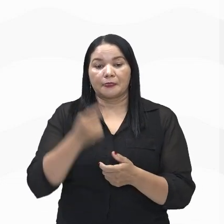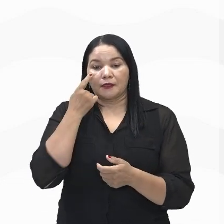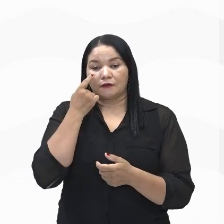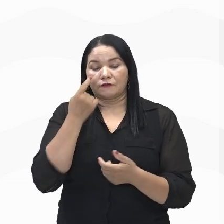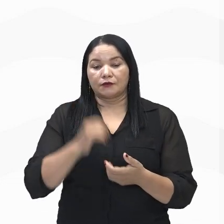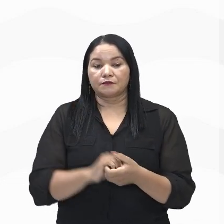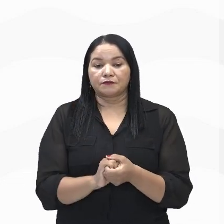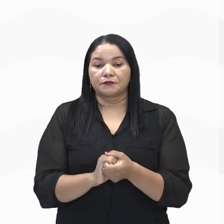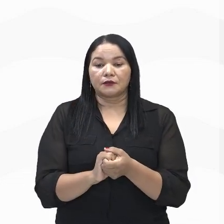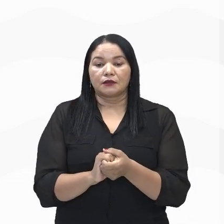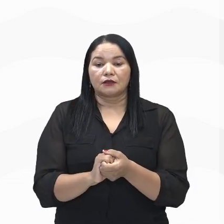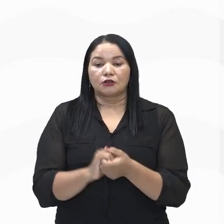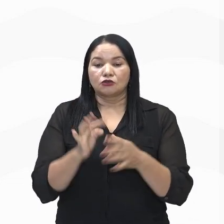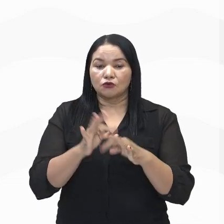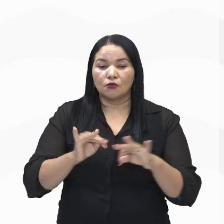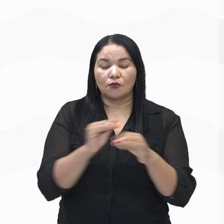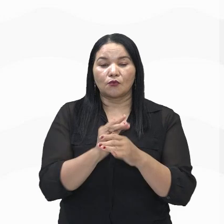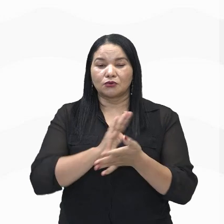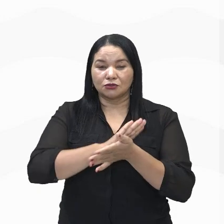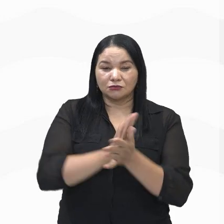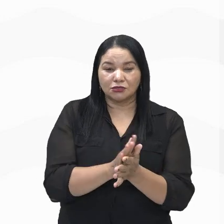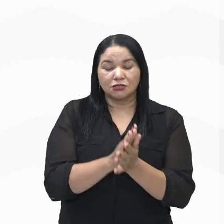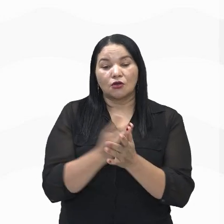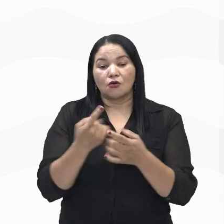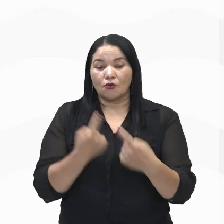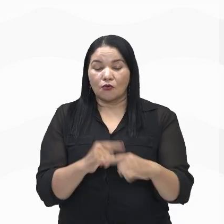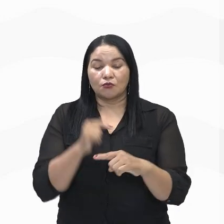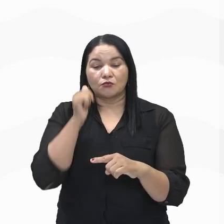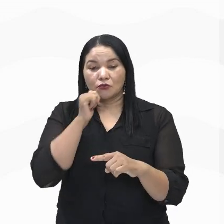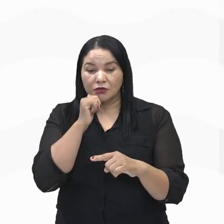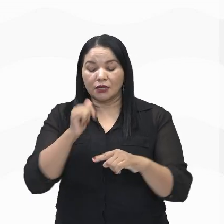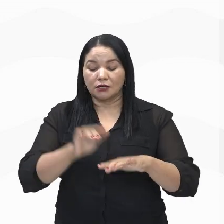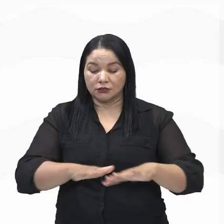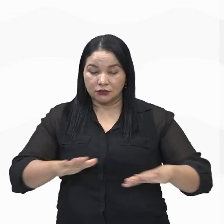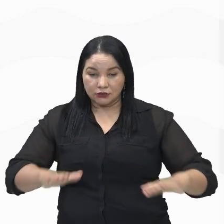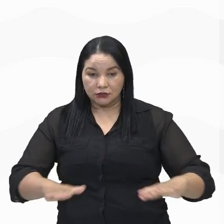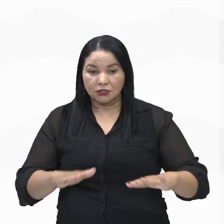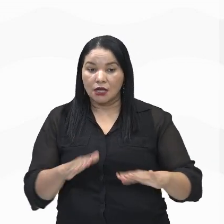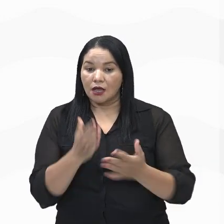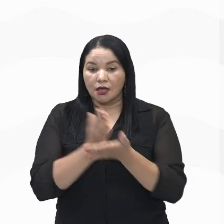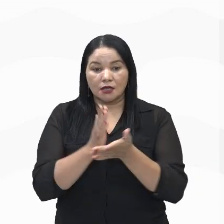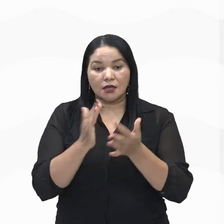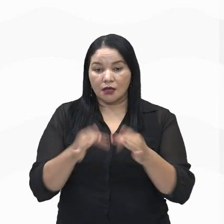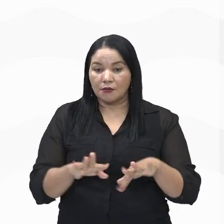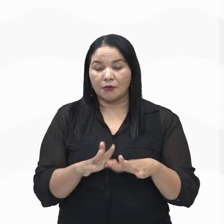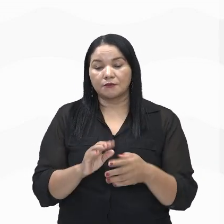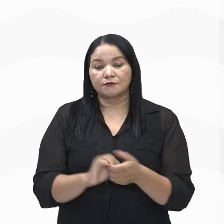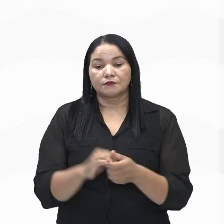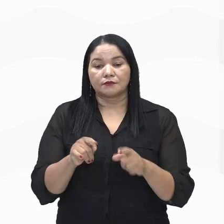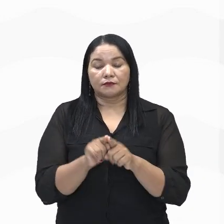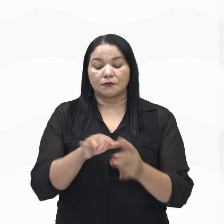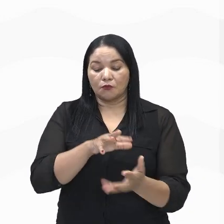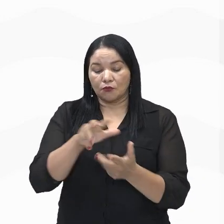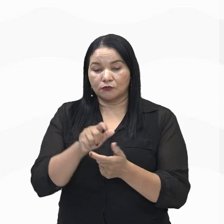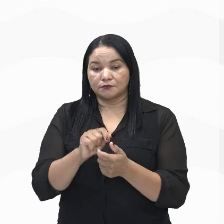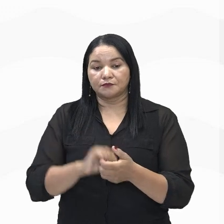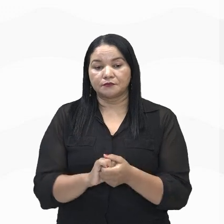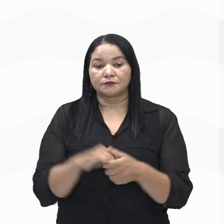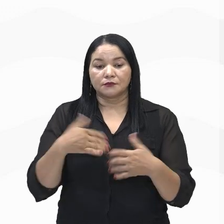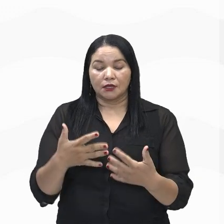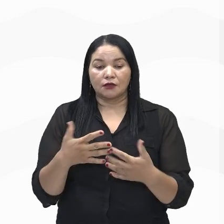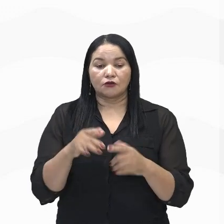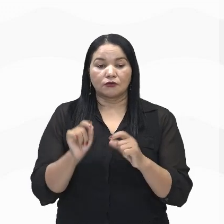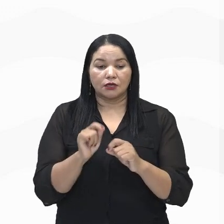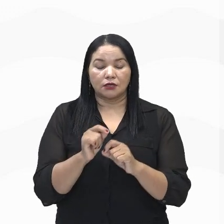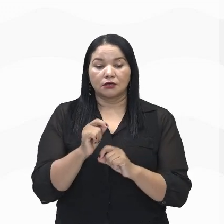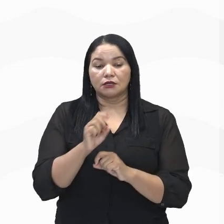Acabar com todas as formas de discriminação contra as mulheres e meninas em todo o mundo. No 5.2,